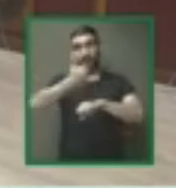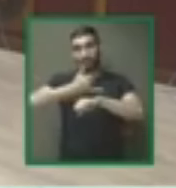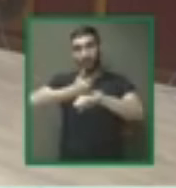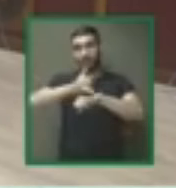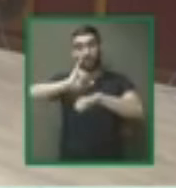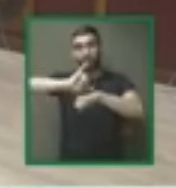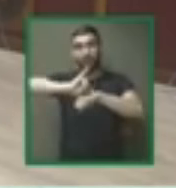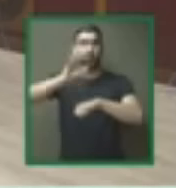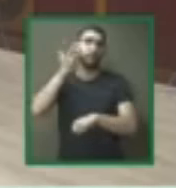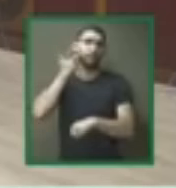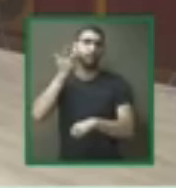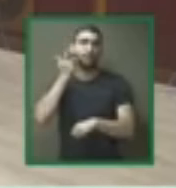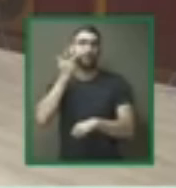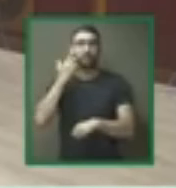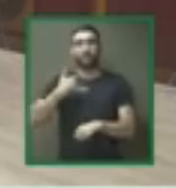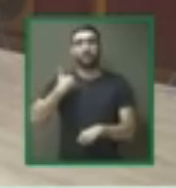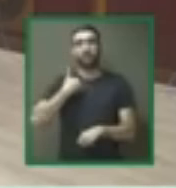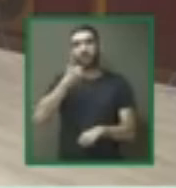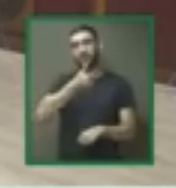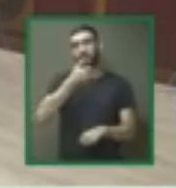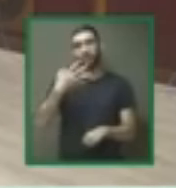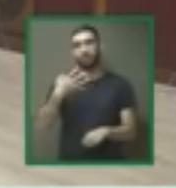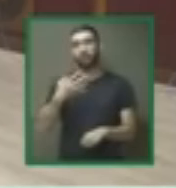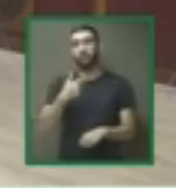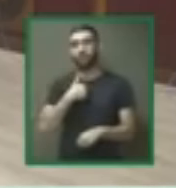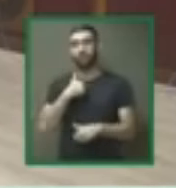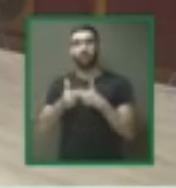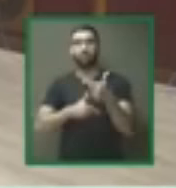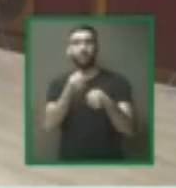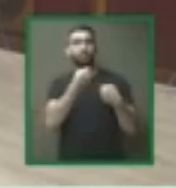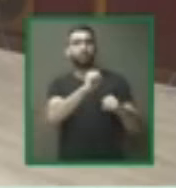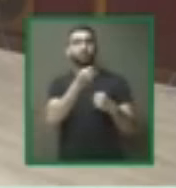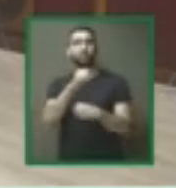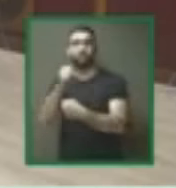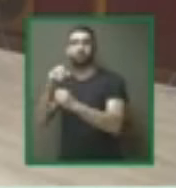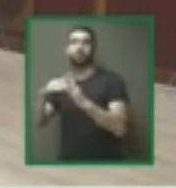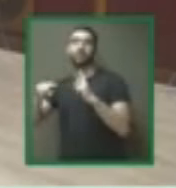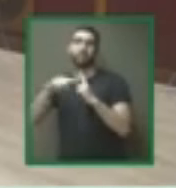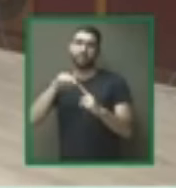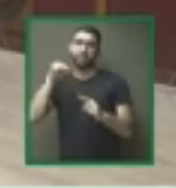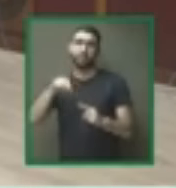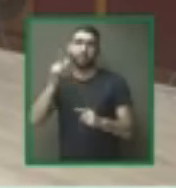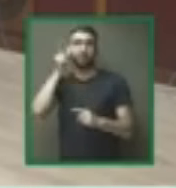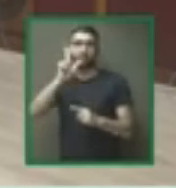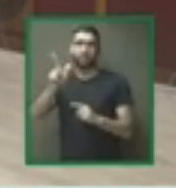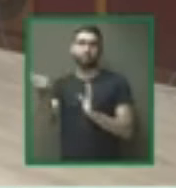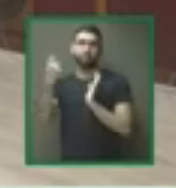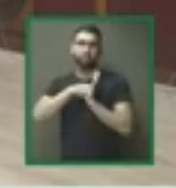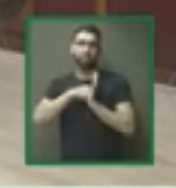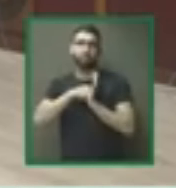Deixei a casa dos meus pais. Fui trabalhar, trabalhava como zelador de uma igreja para poder me